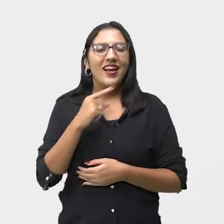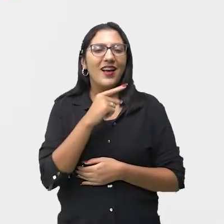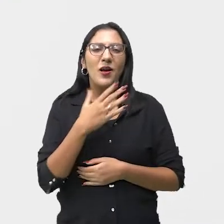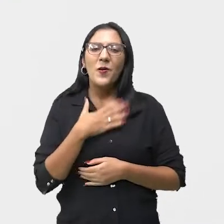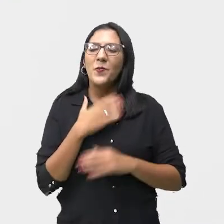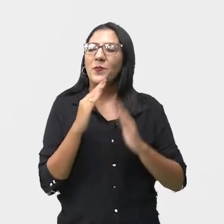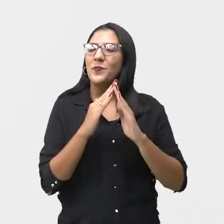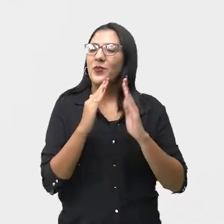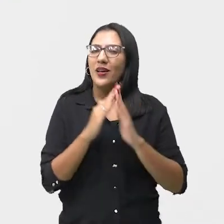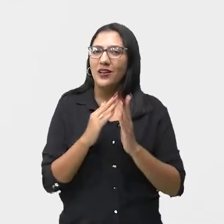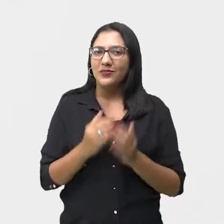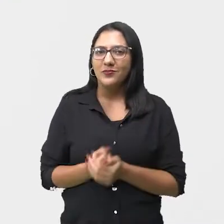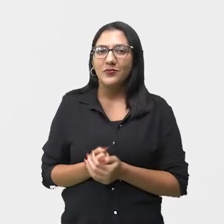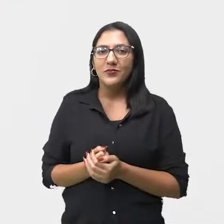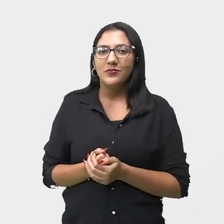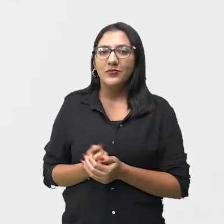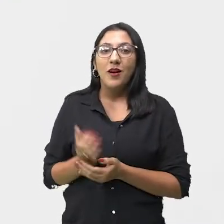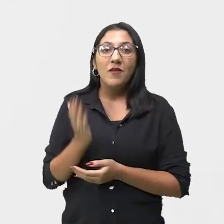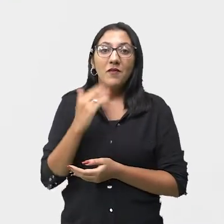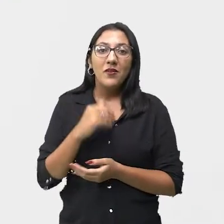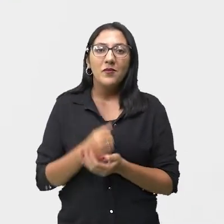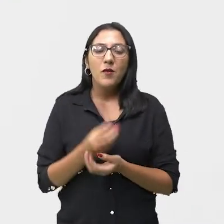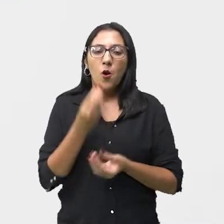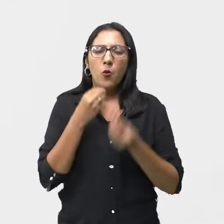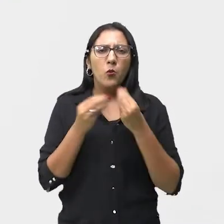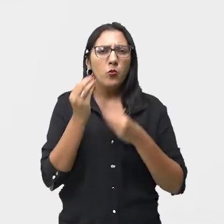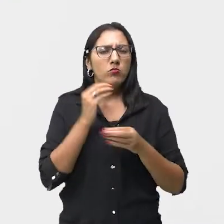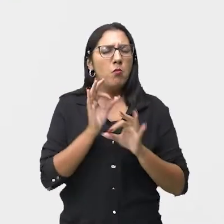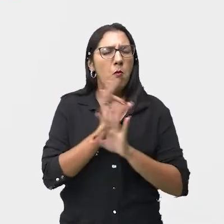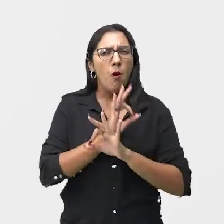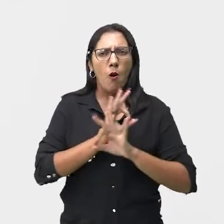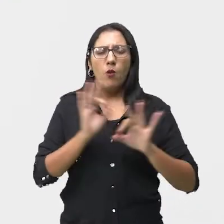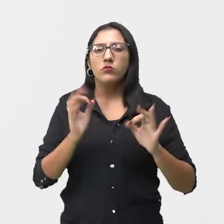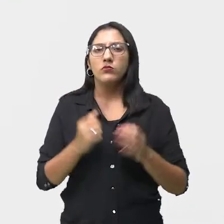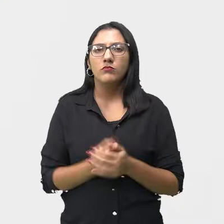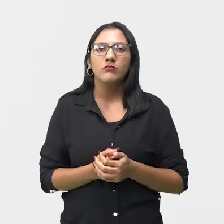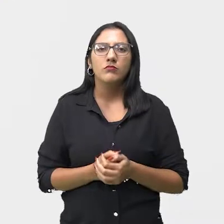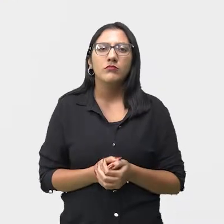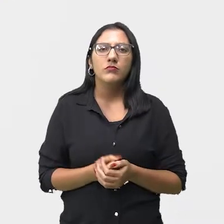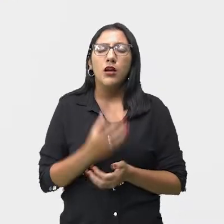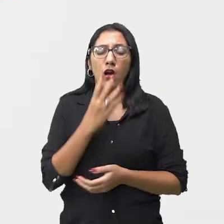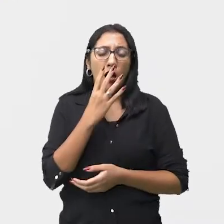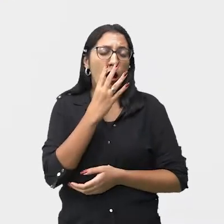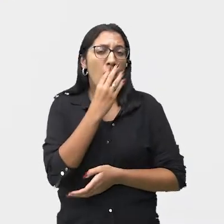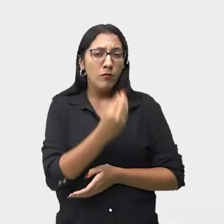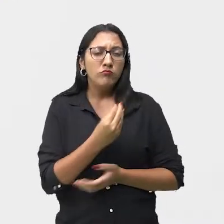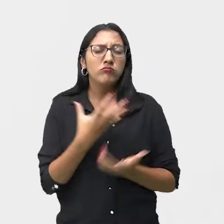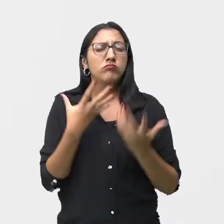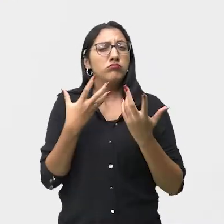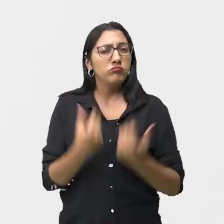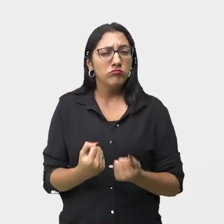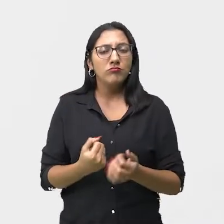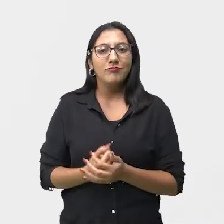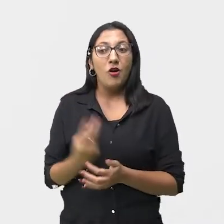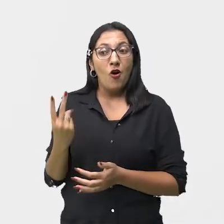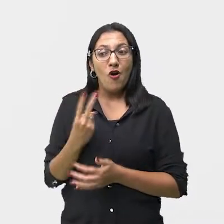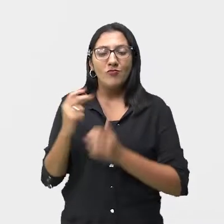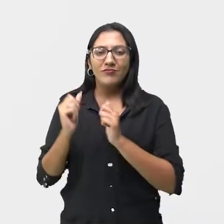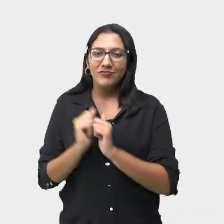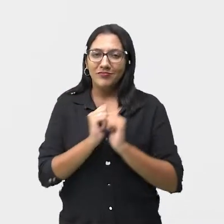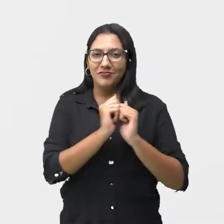comigo. Vamos embora, que o petisco está bom. A raposa aceitou o convite e foram-se